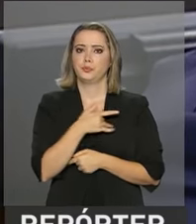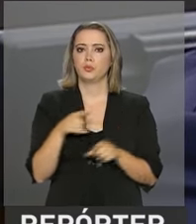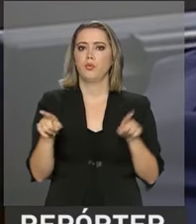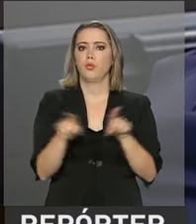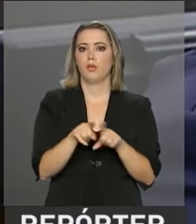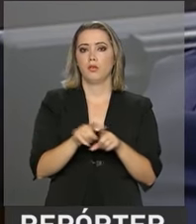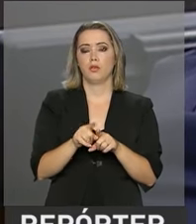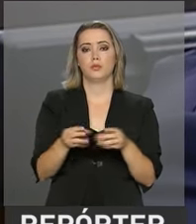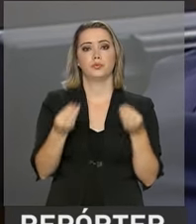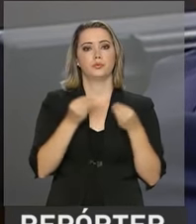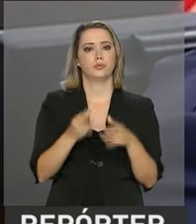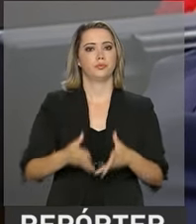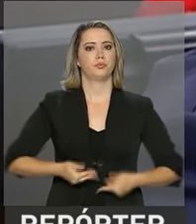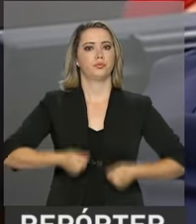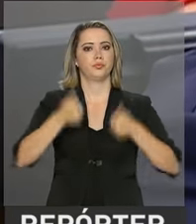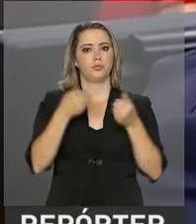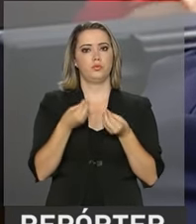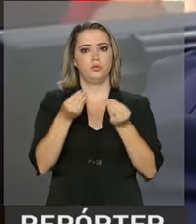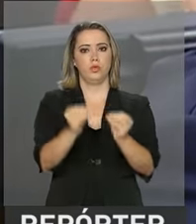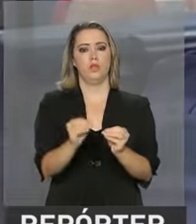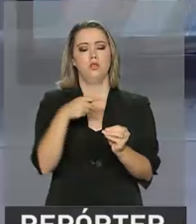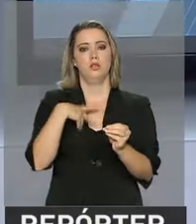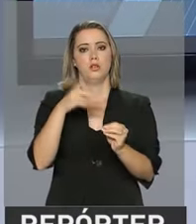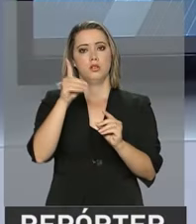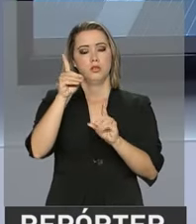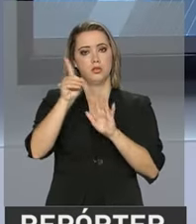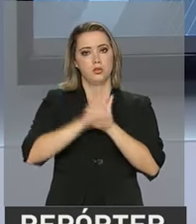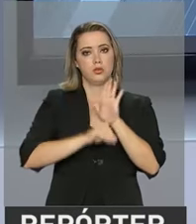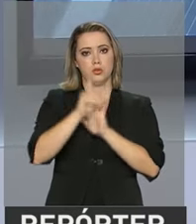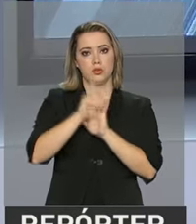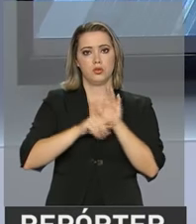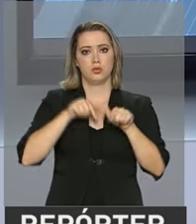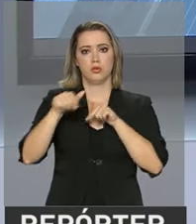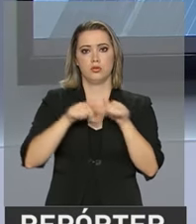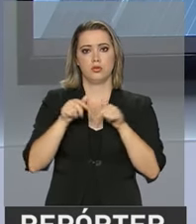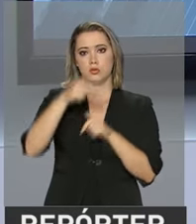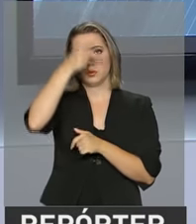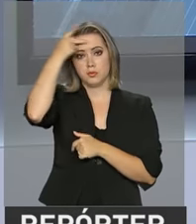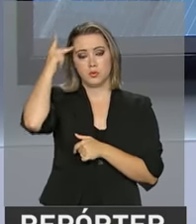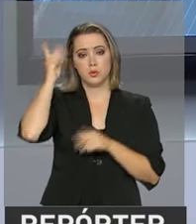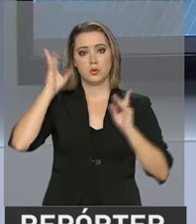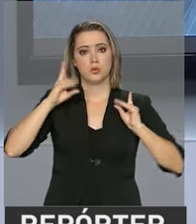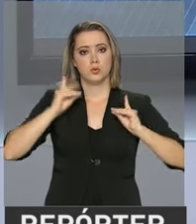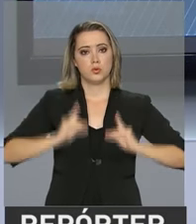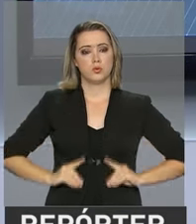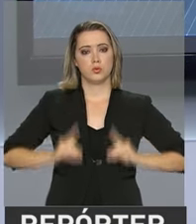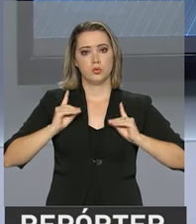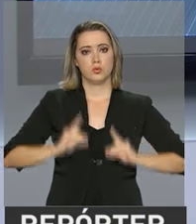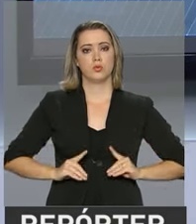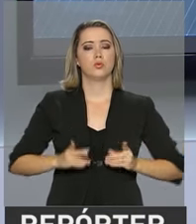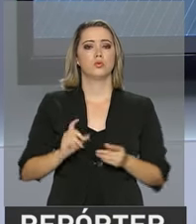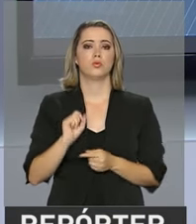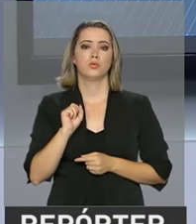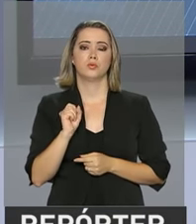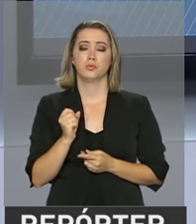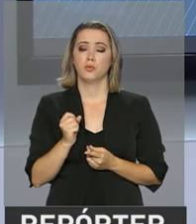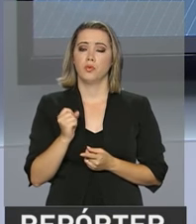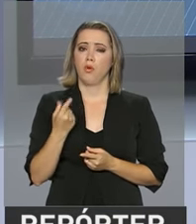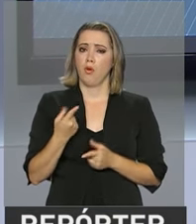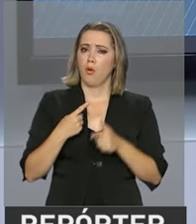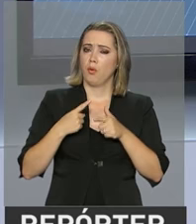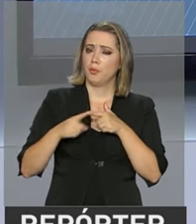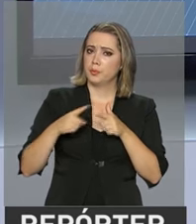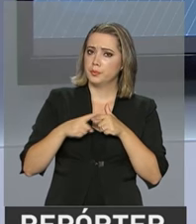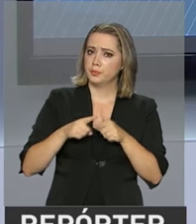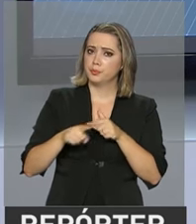melhor garantir o direito ao trabalho de pessoas com dificuldade de locomoção ou com deficiência a expectativa